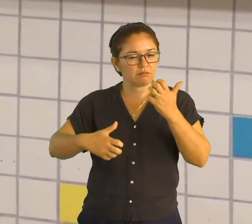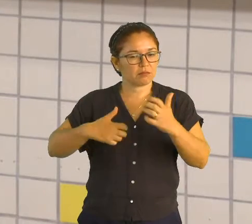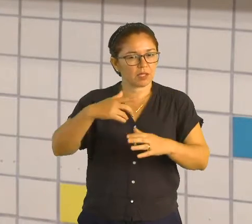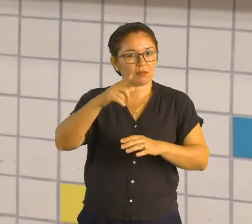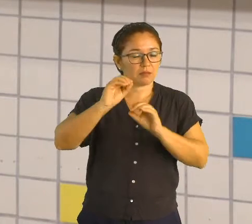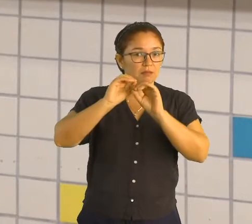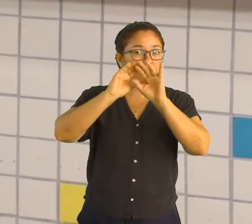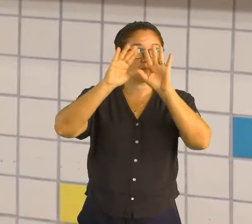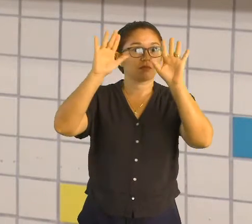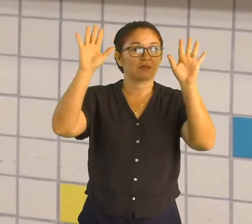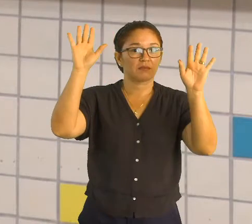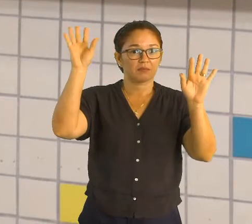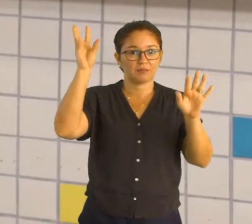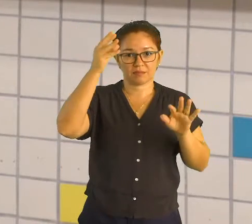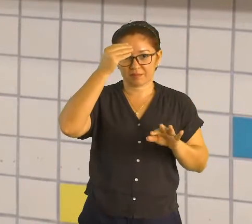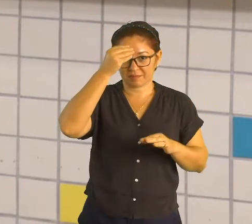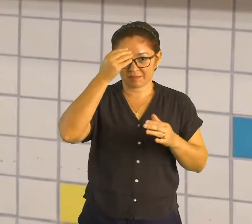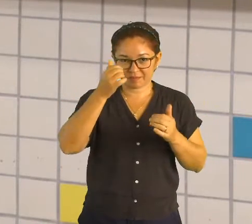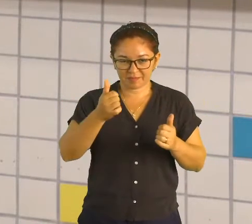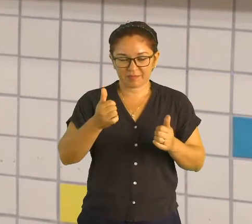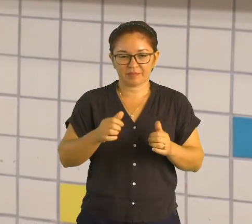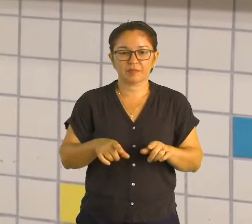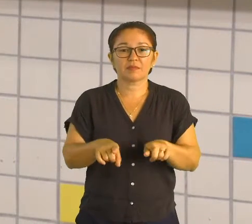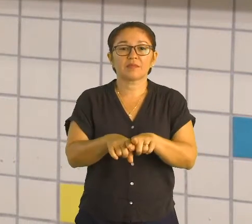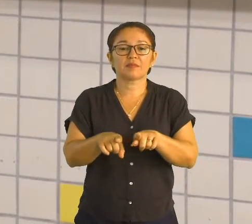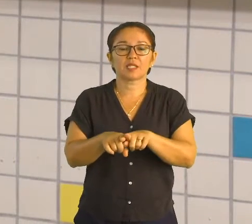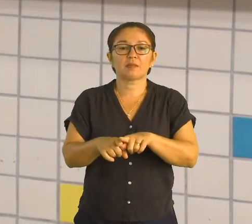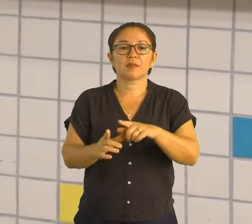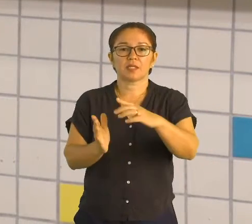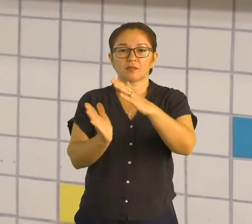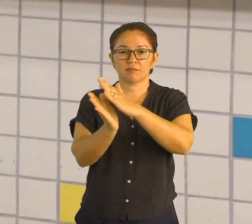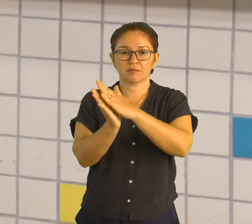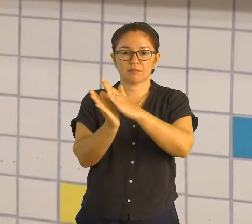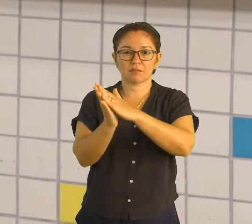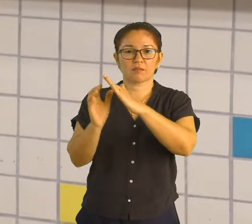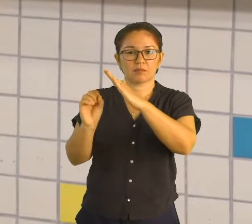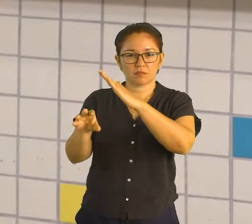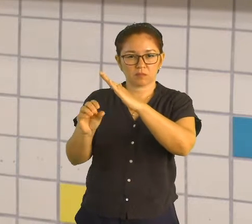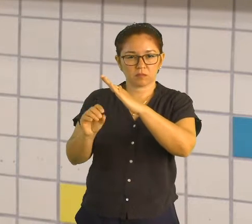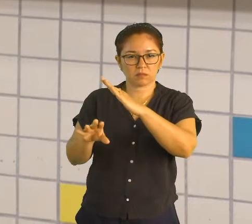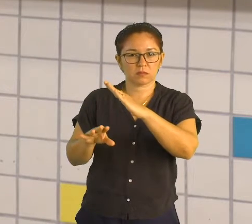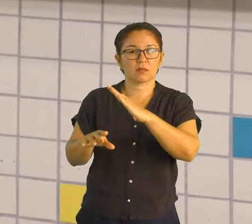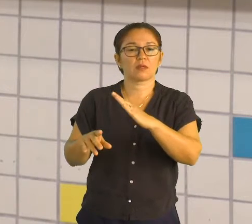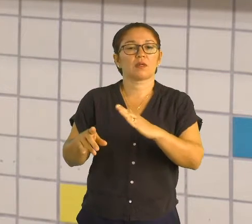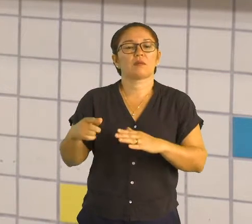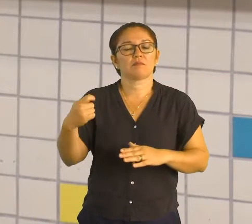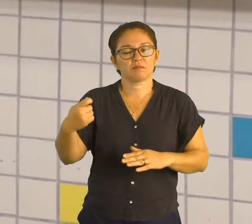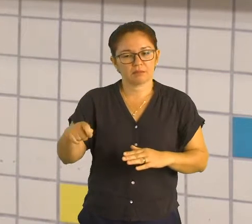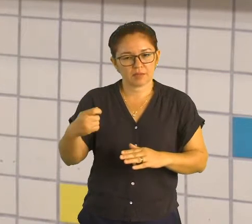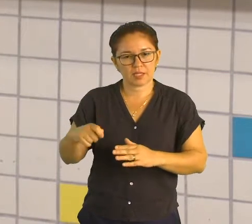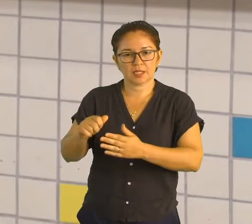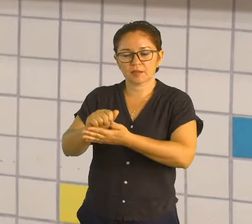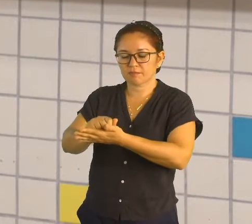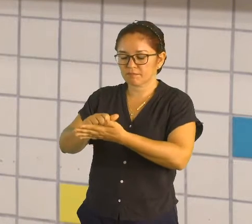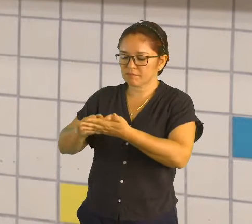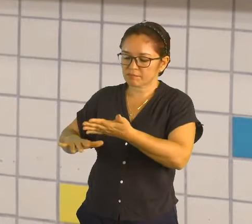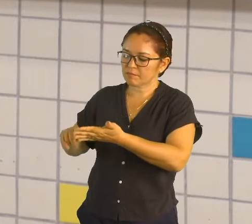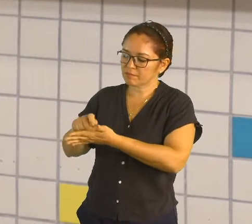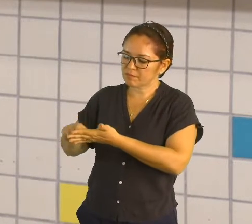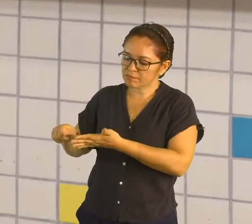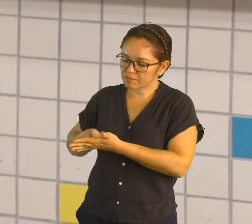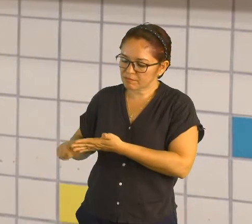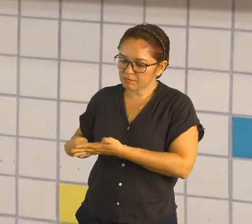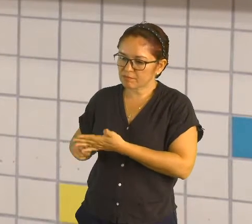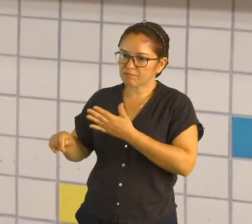fez as atividades da plataforma Homeschool, não deixe de acessar, não deixe de fazer as tarefas, ok? Ah,